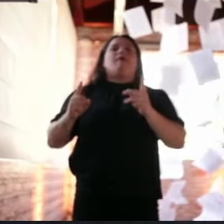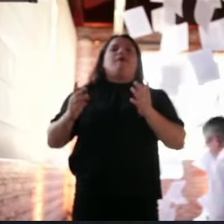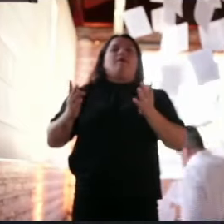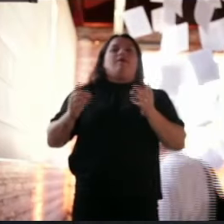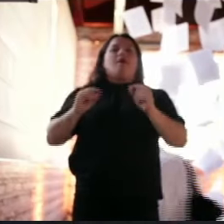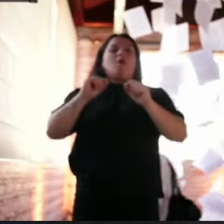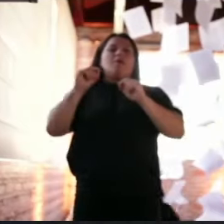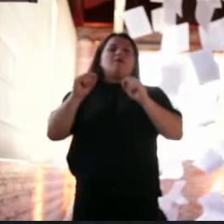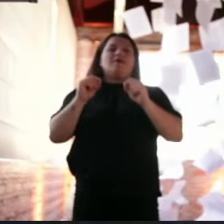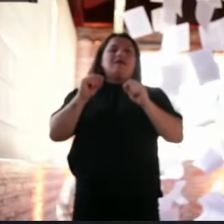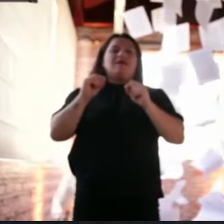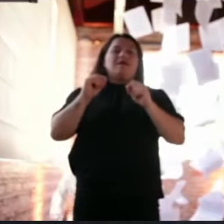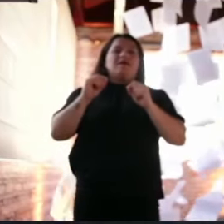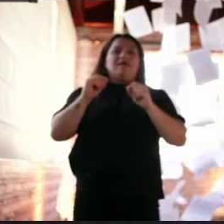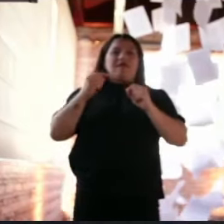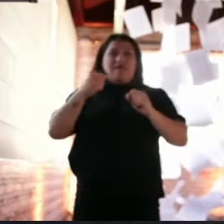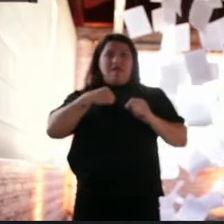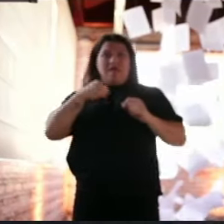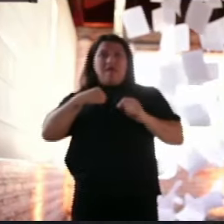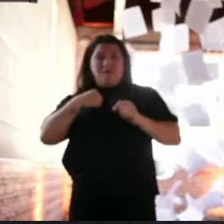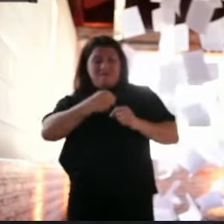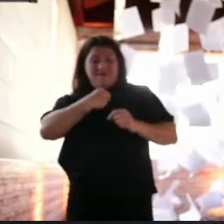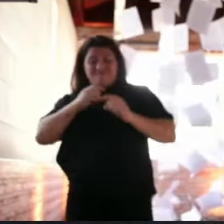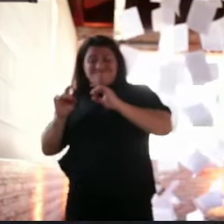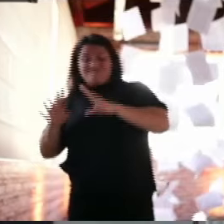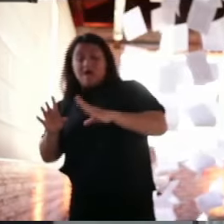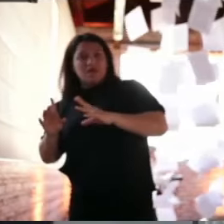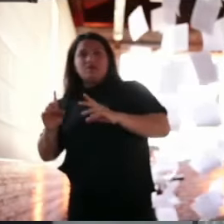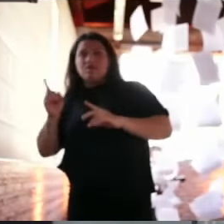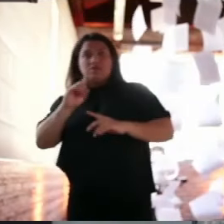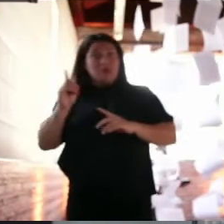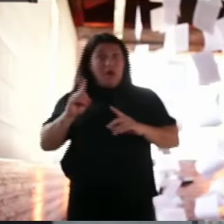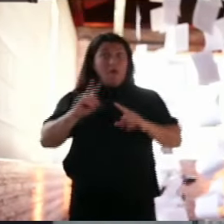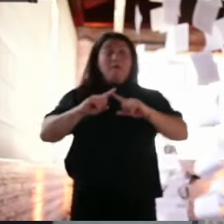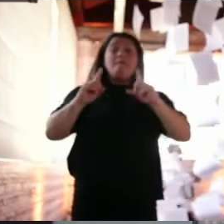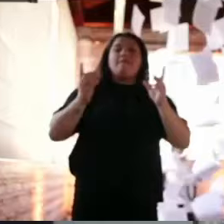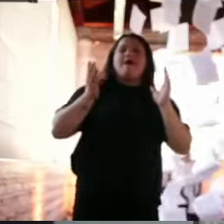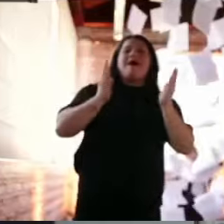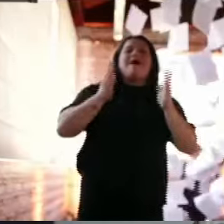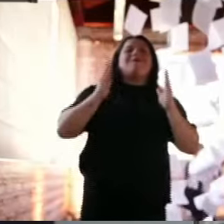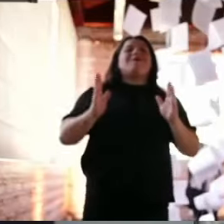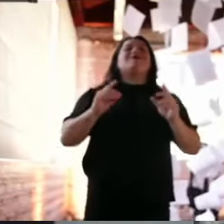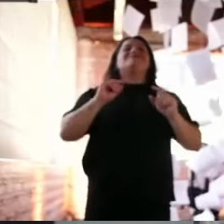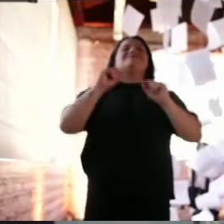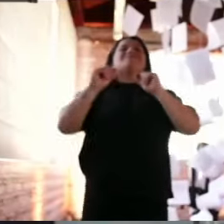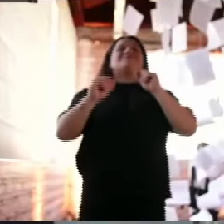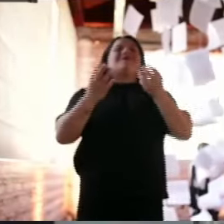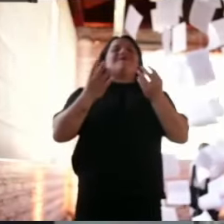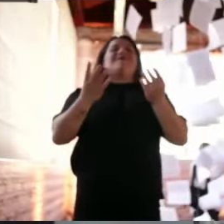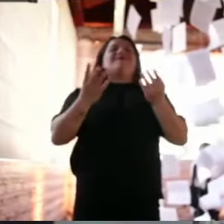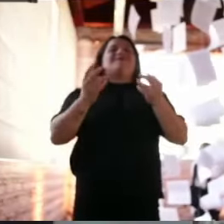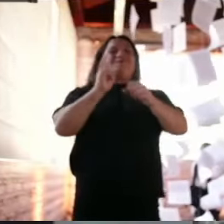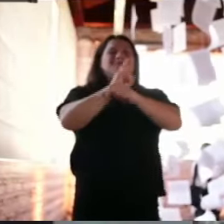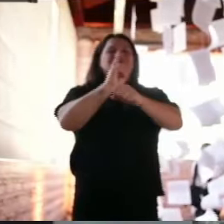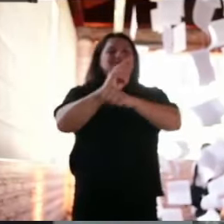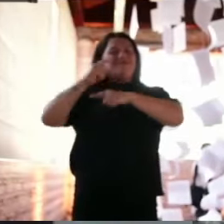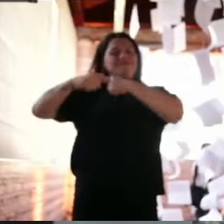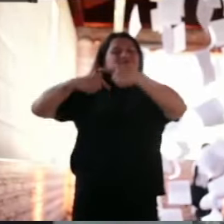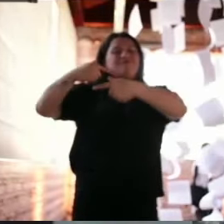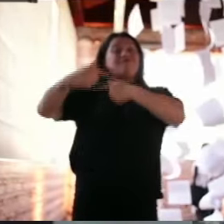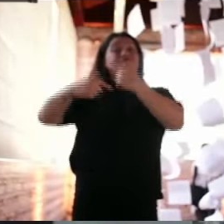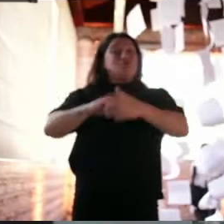se abre mão da sua própria vida só que a gente não sustenta mais isso aí veio o colapso dos cuidados com a próxima geração